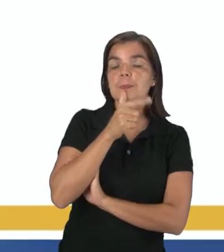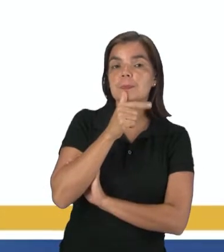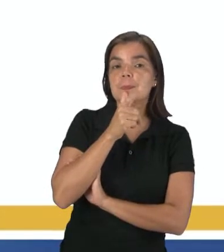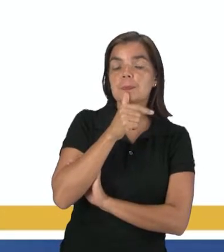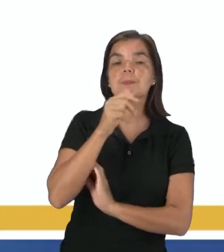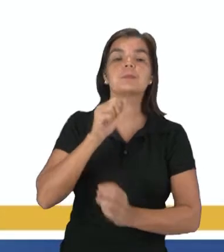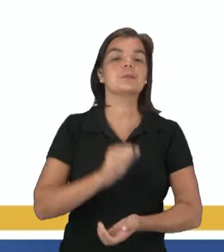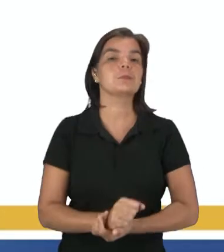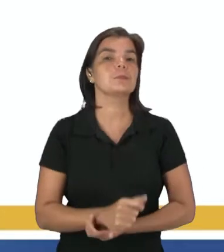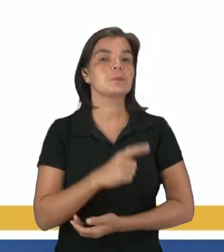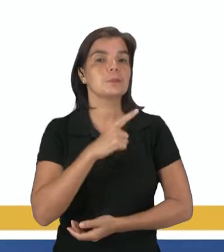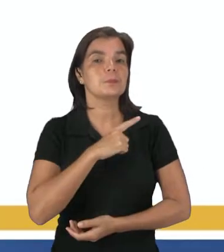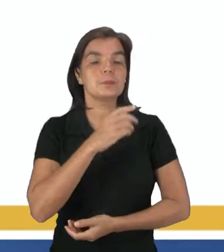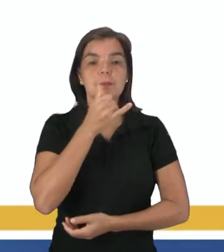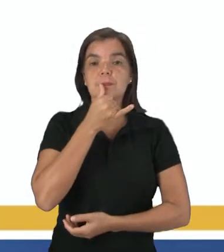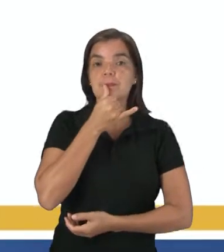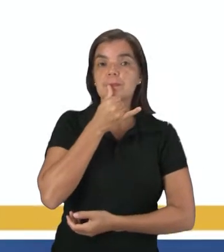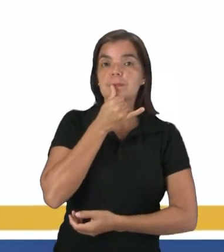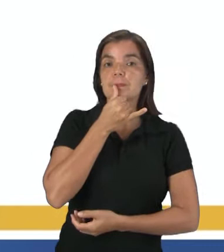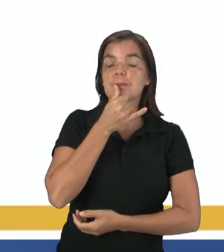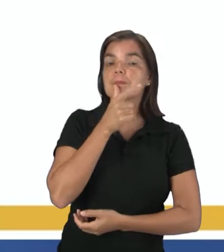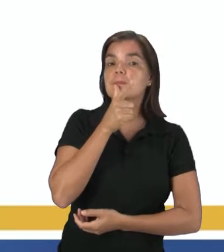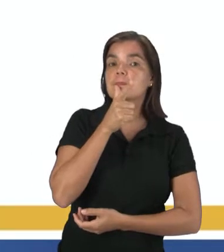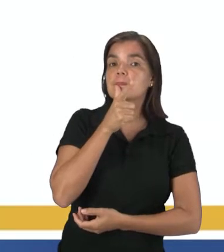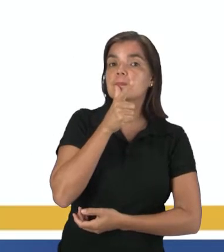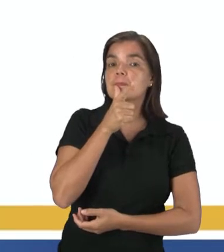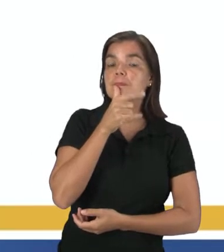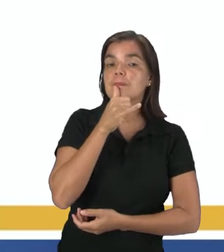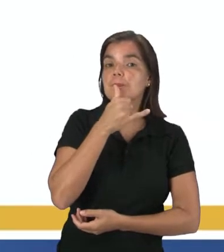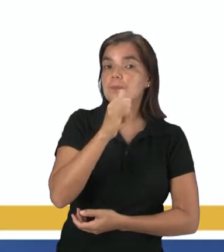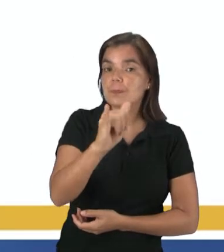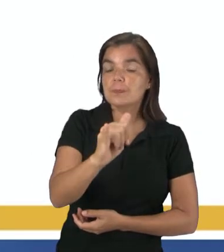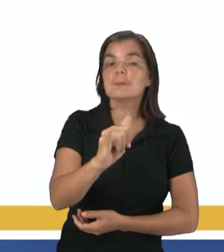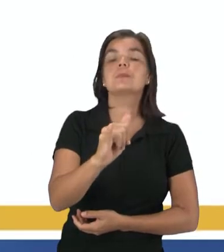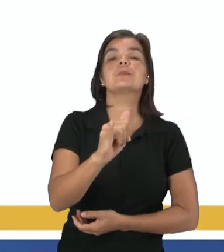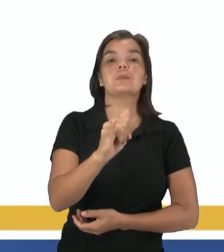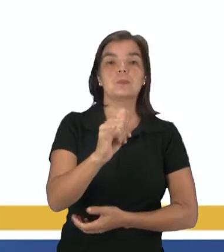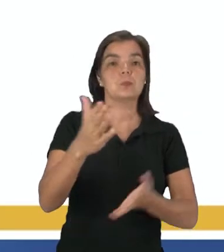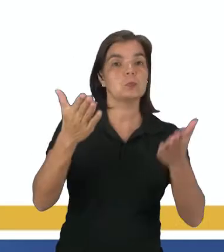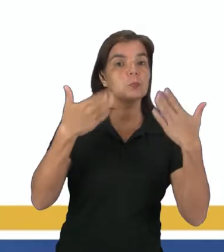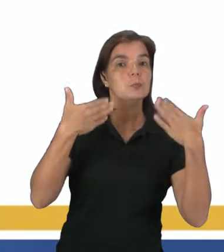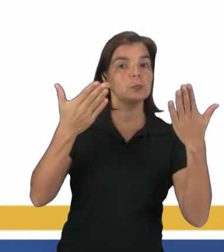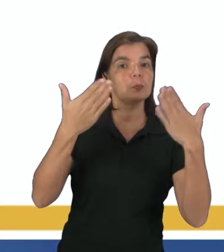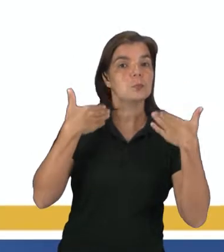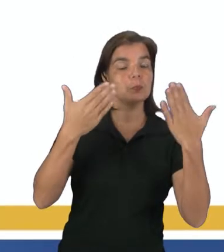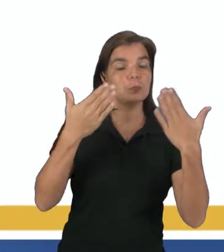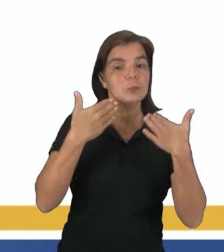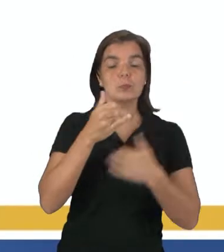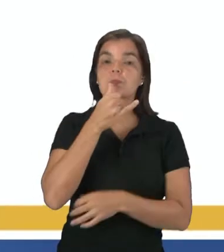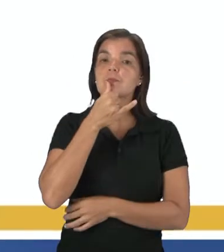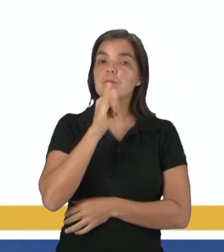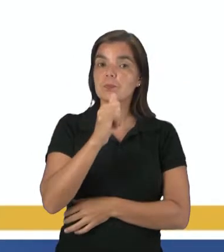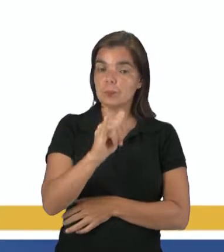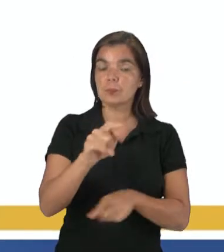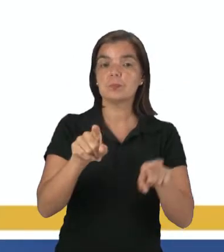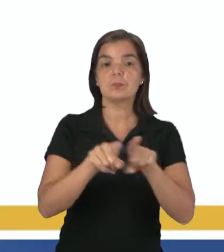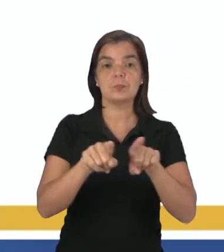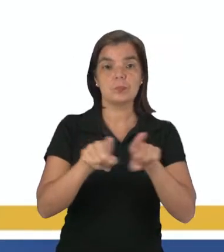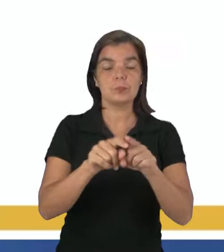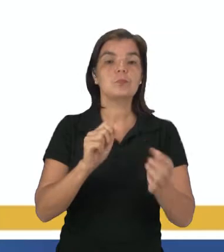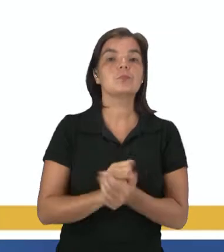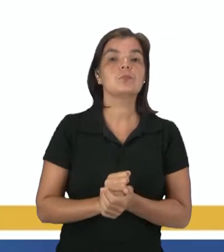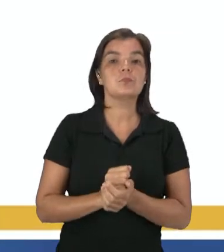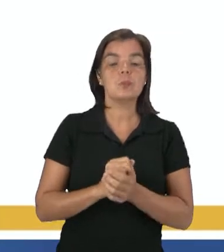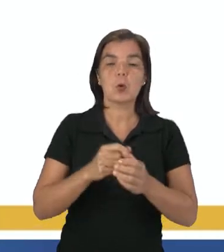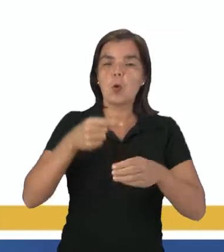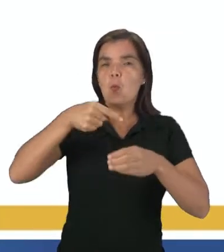água. Temos a energia que vem aí até mesmo do calor, né, e temos a energia geotérmica que vem do